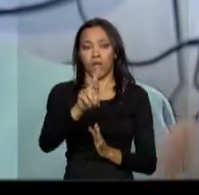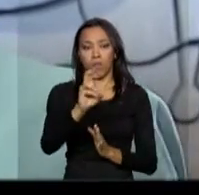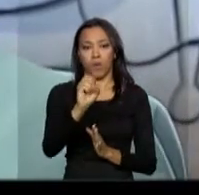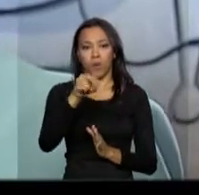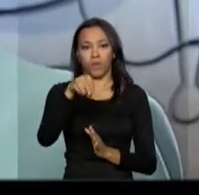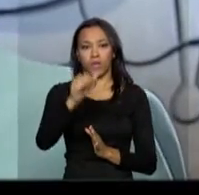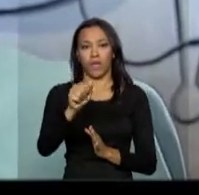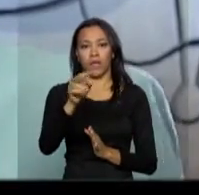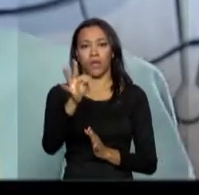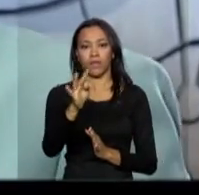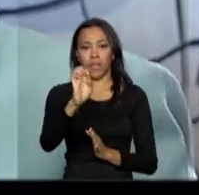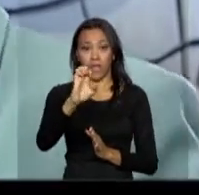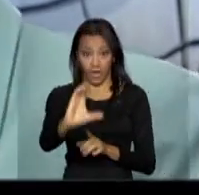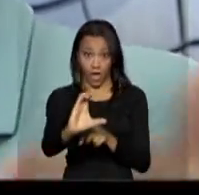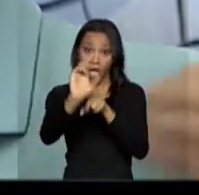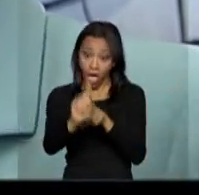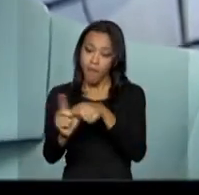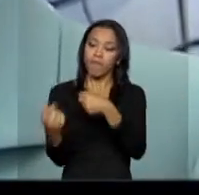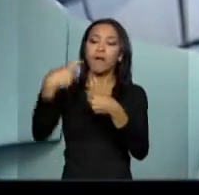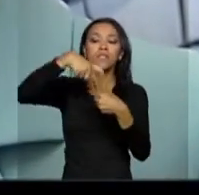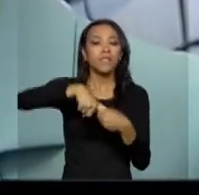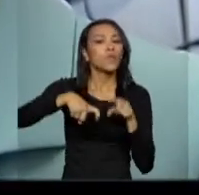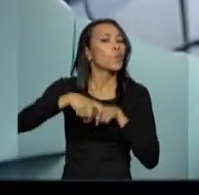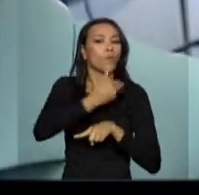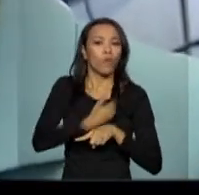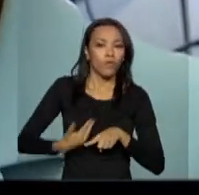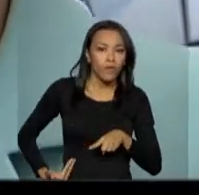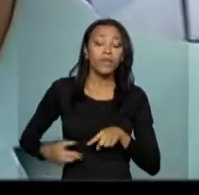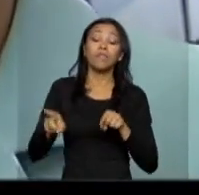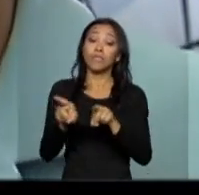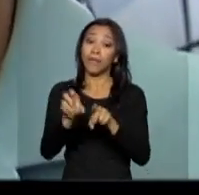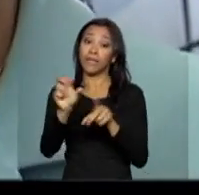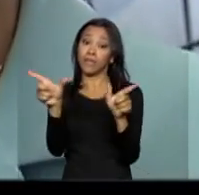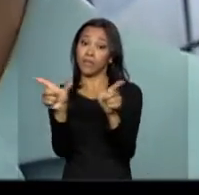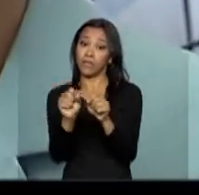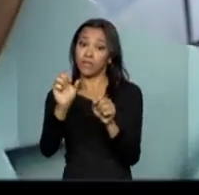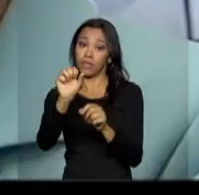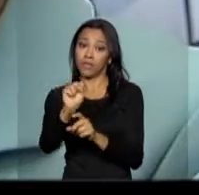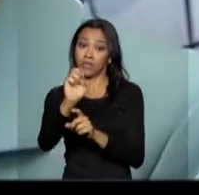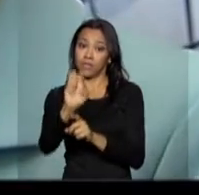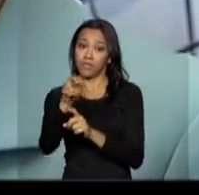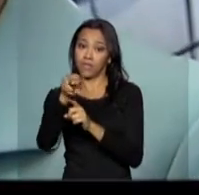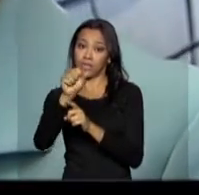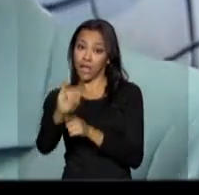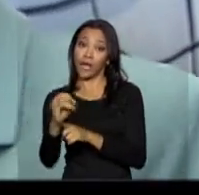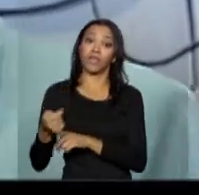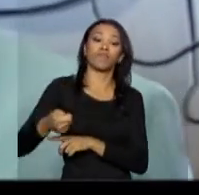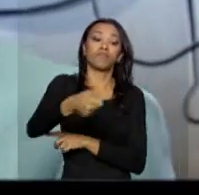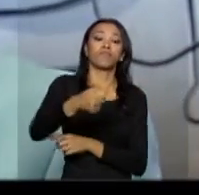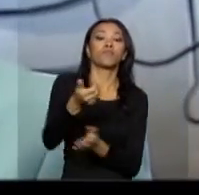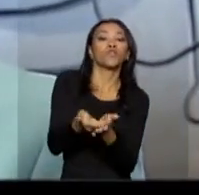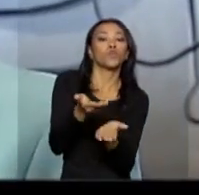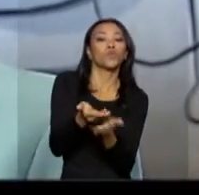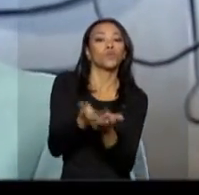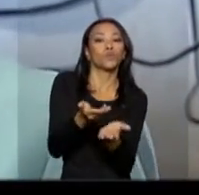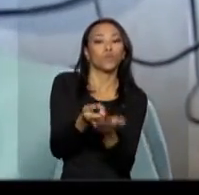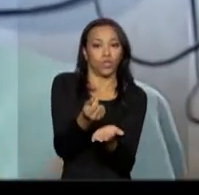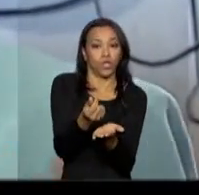uma parceria entre o governo e o Senai, que dá bolsas para a formação